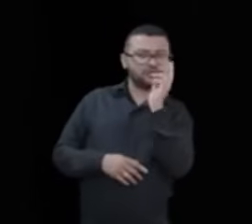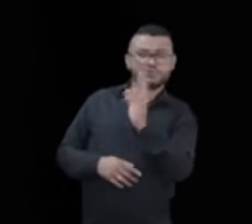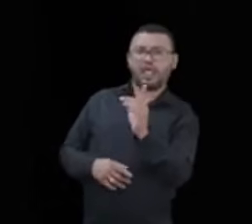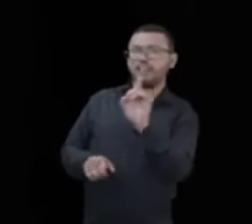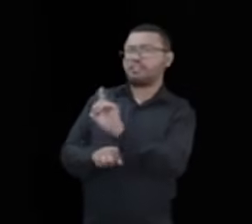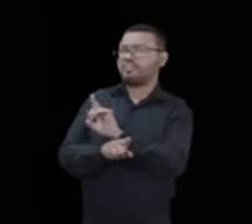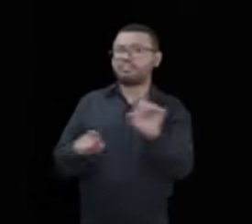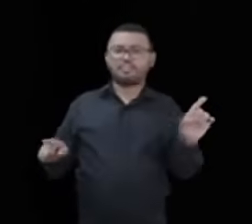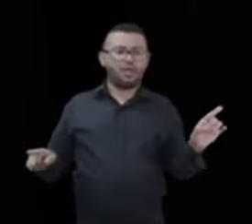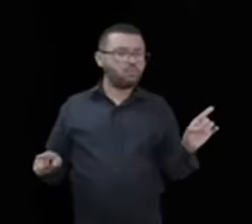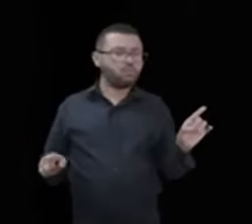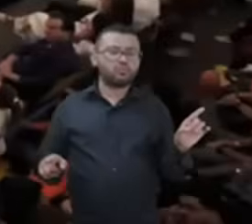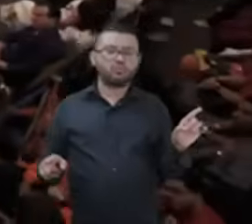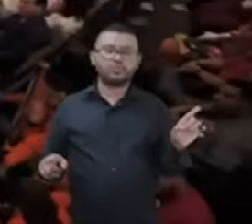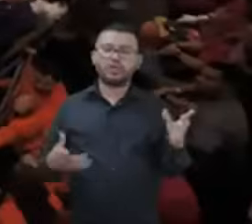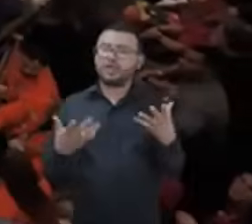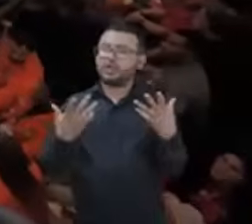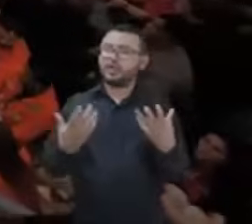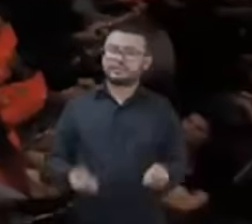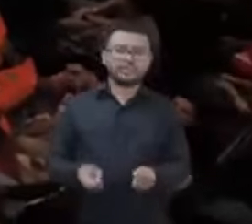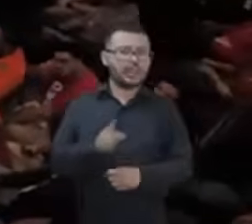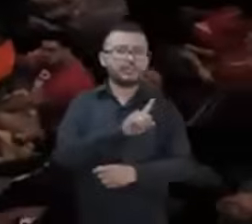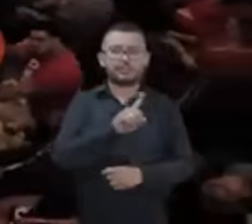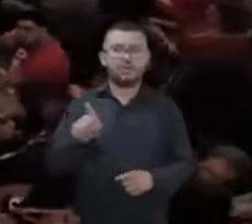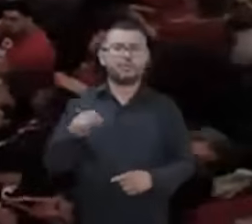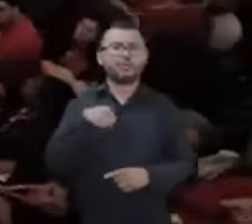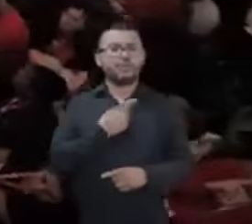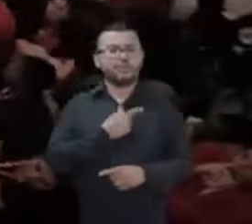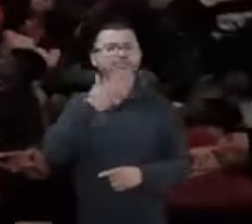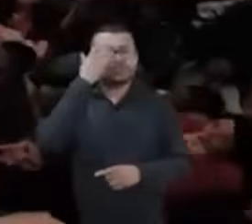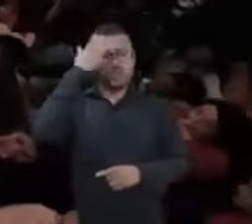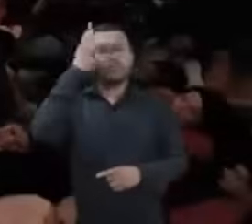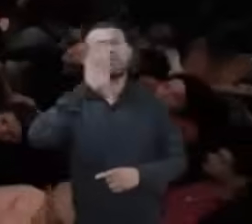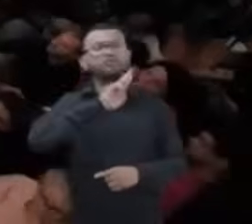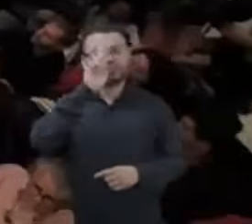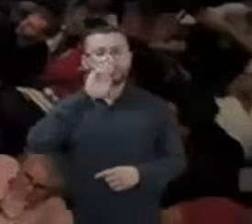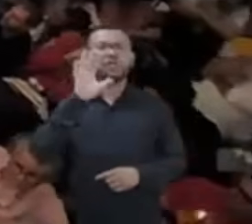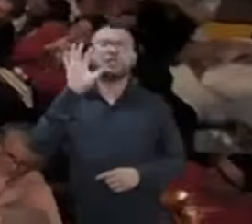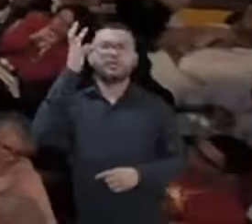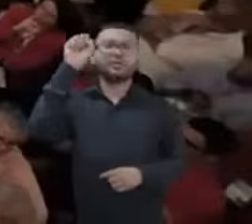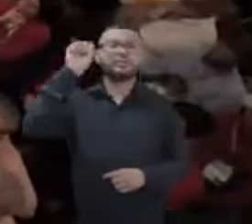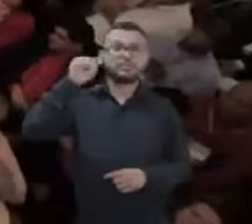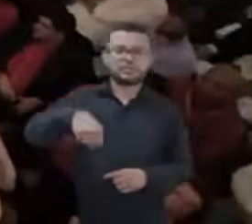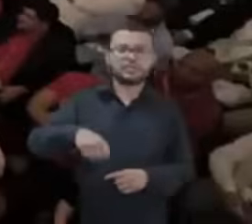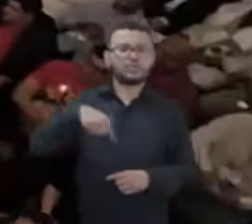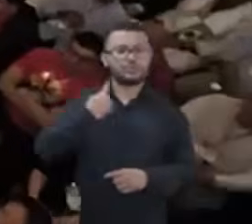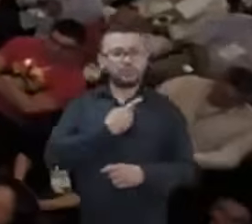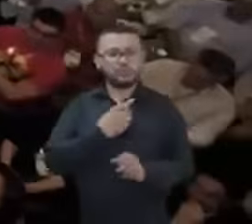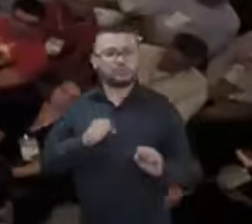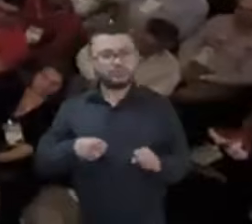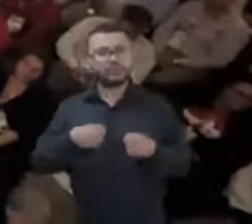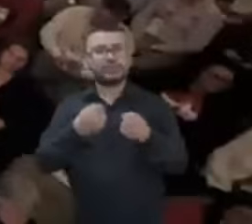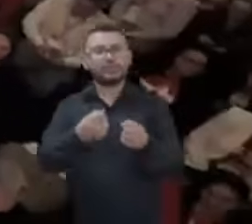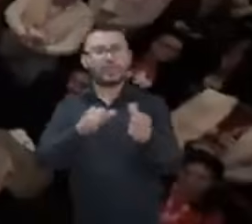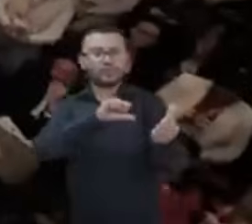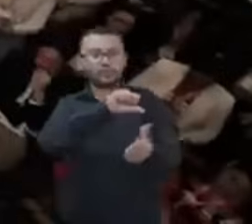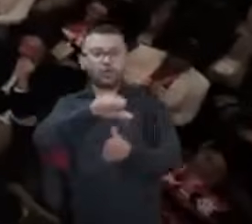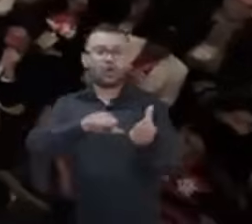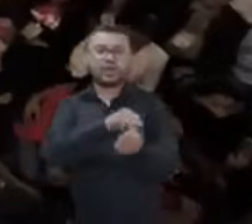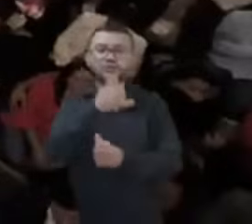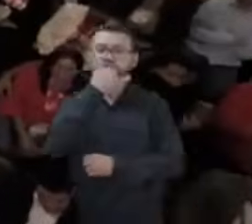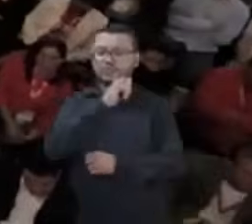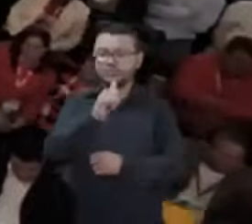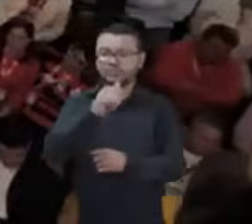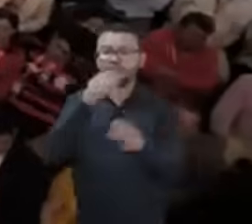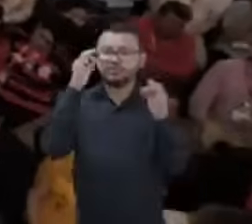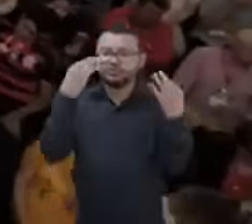isso. Nós reconhecemos a urgência climática, nós defendemos a transição energética e